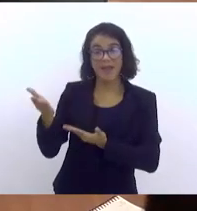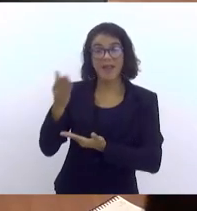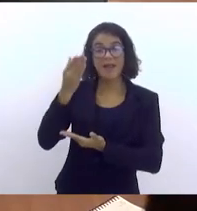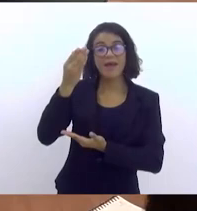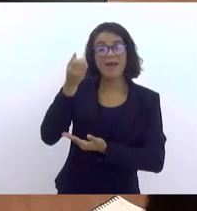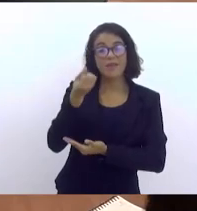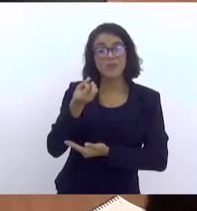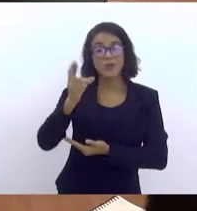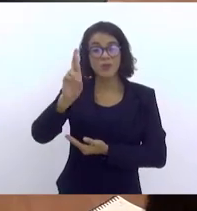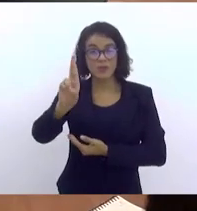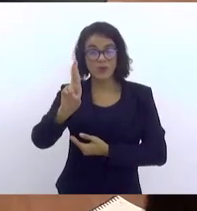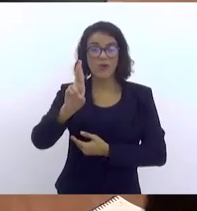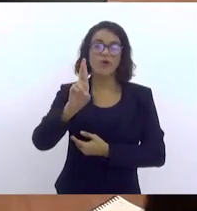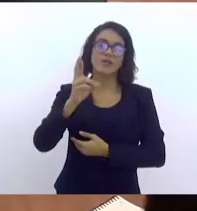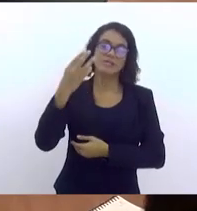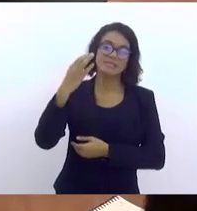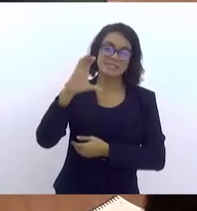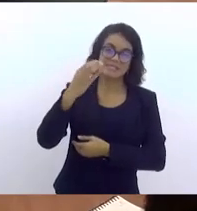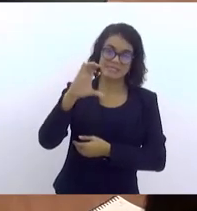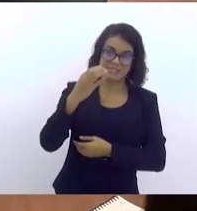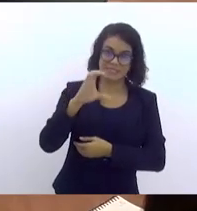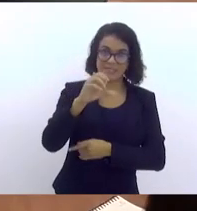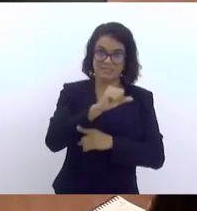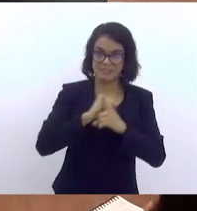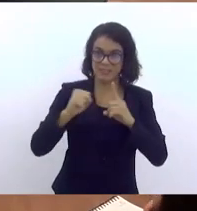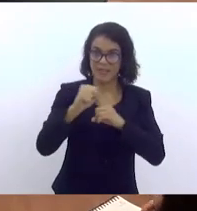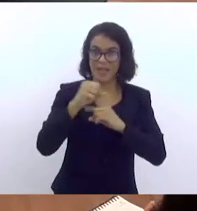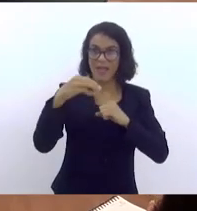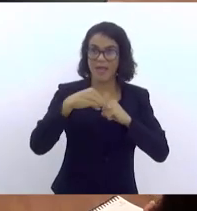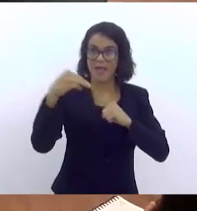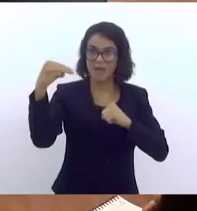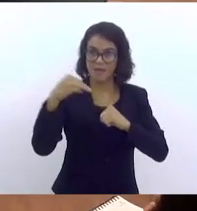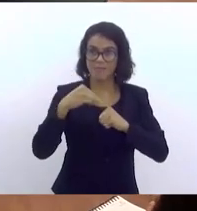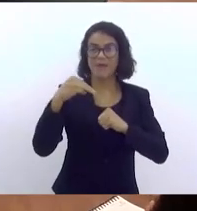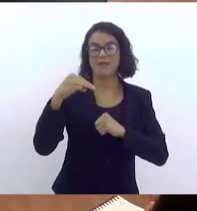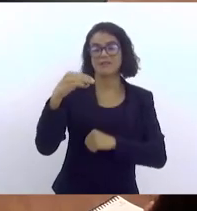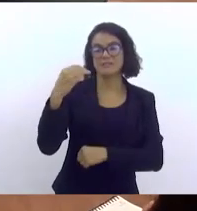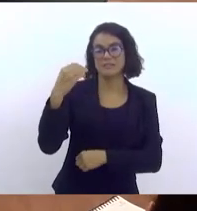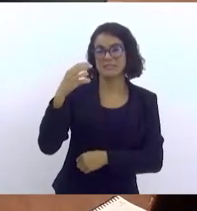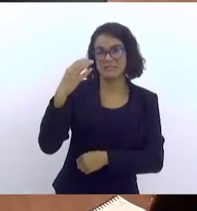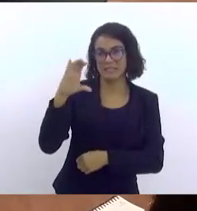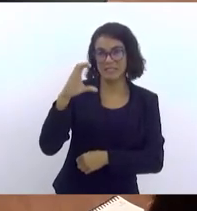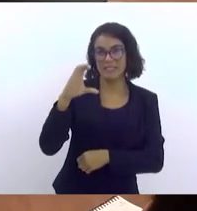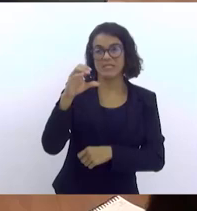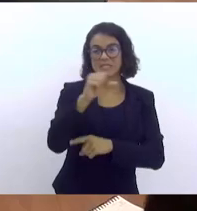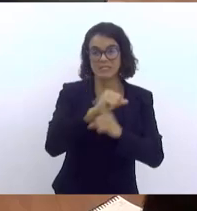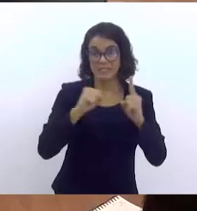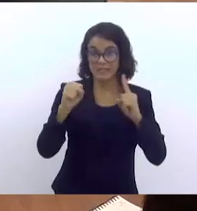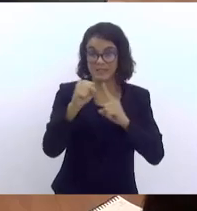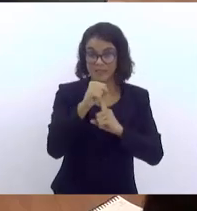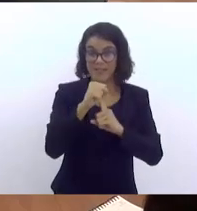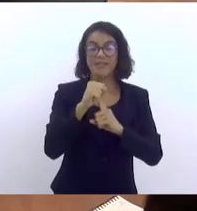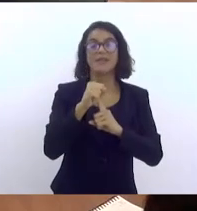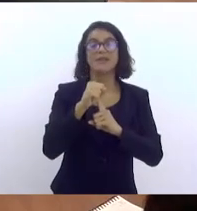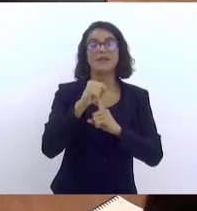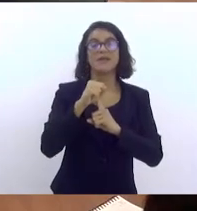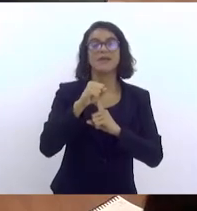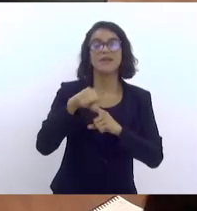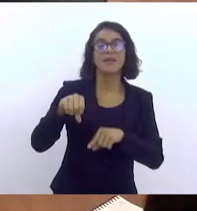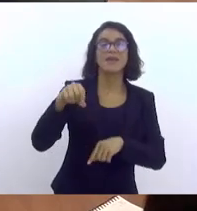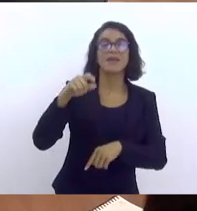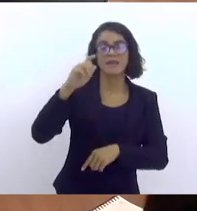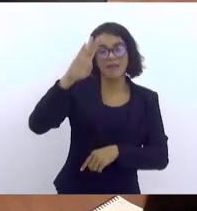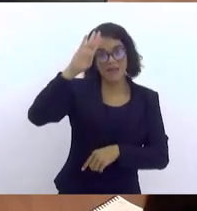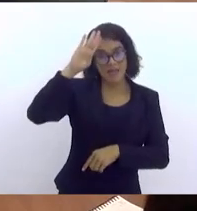Doutora em Ciências Sociais pela UERJ é mestre em Ciências Sociais pela PUC e é bacharel em Ciências Sociais